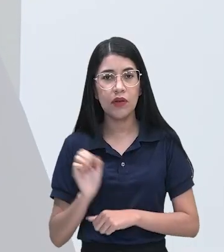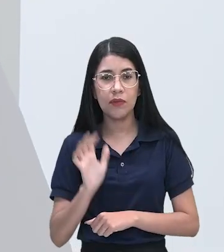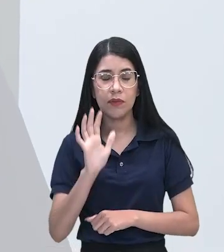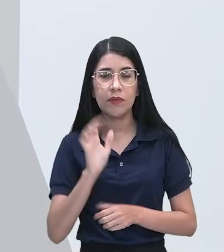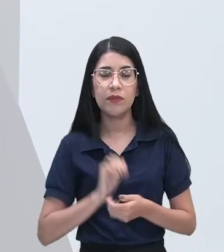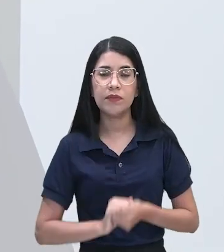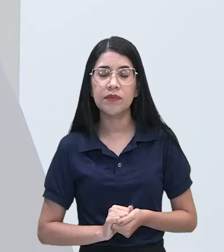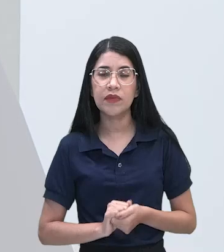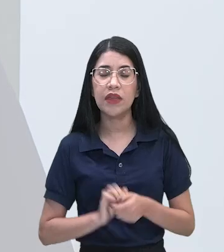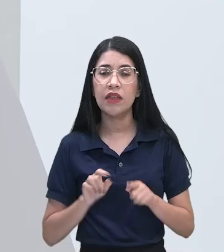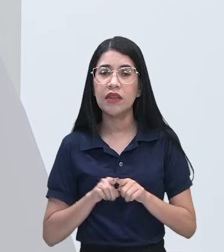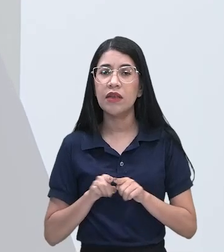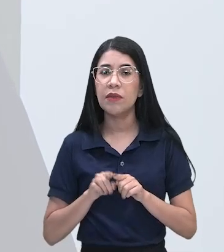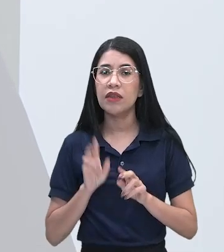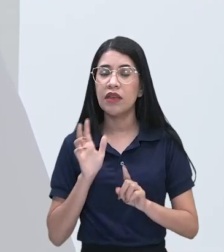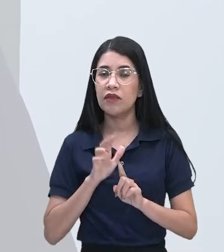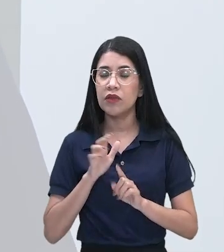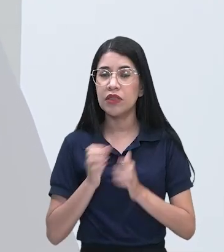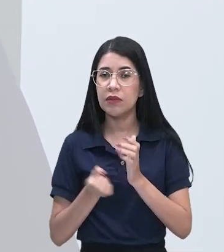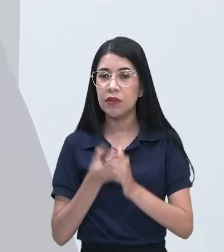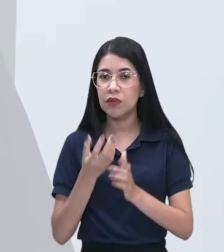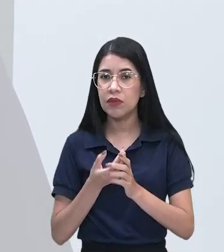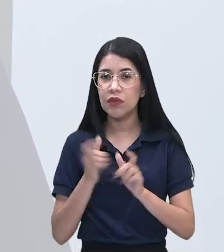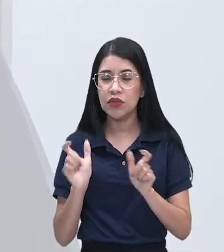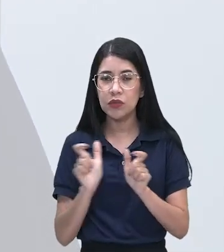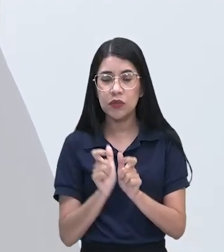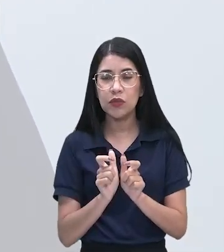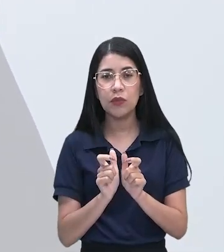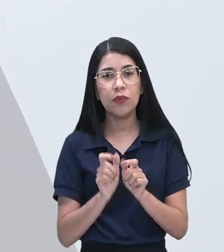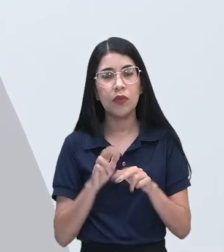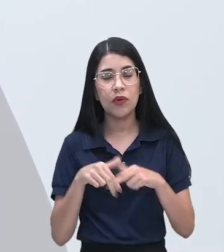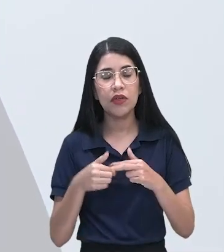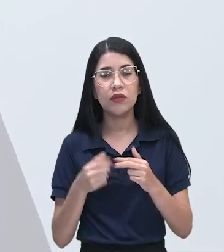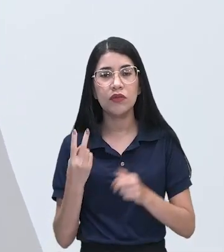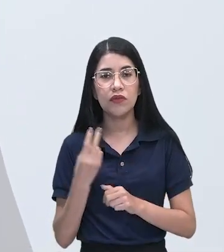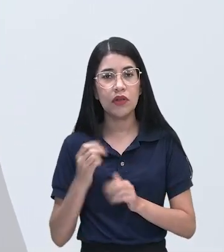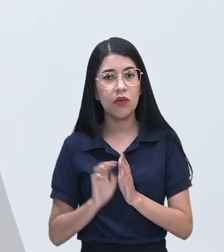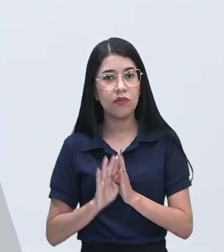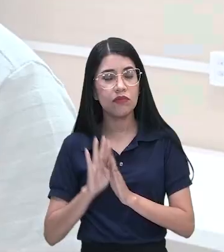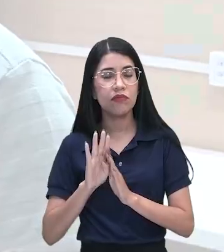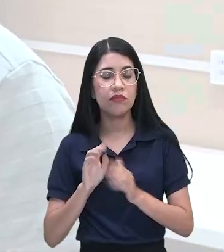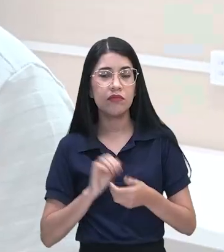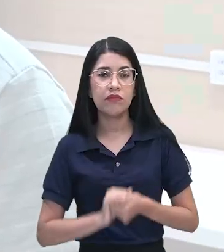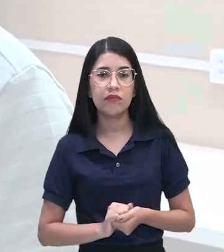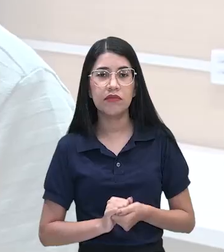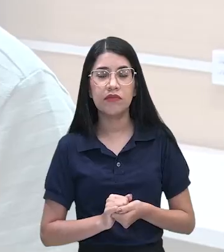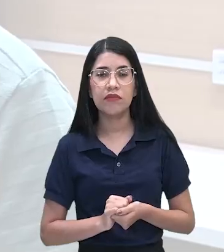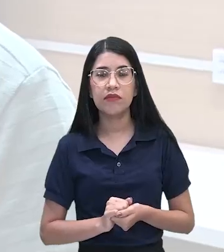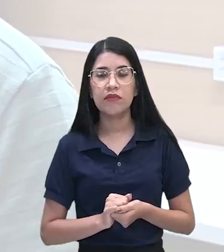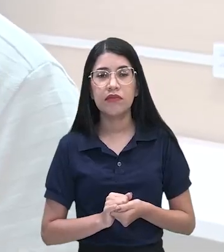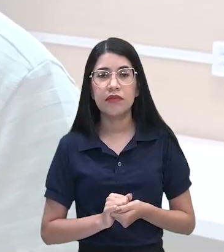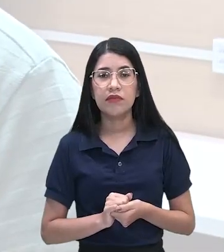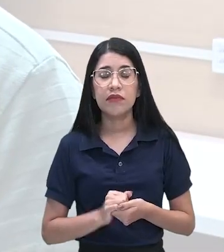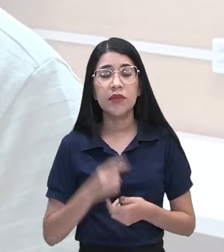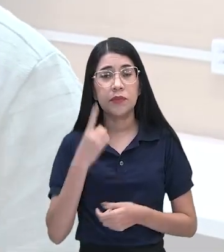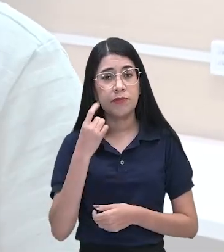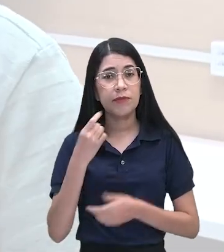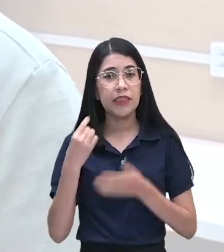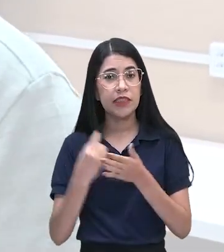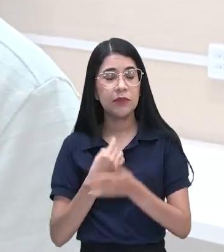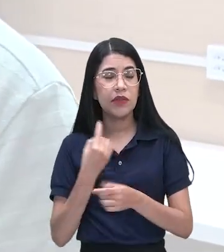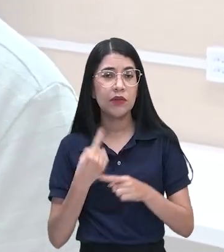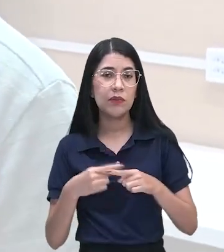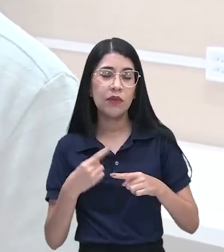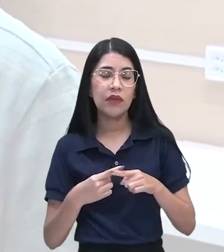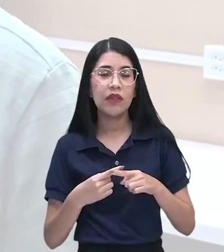da produção, né? Pouca produção, aumento de preço. É o meu pensamento, né? Olha, interessante essa pergunta, porque